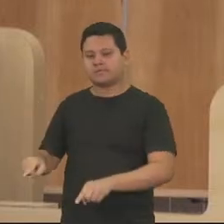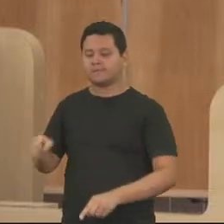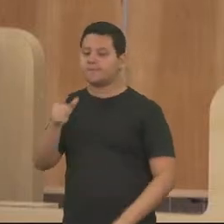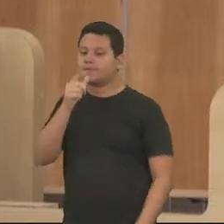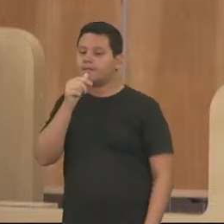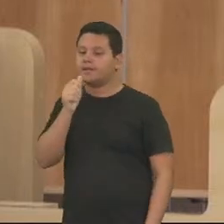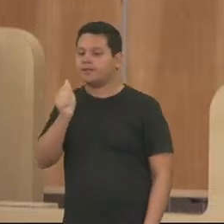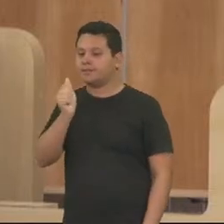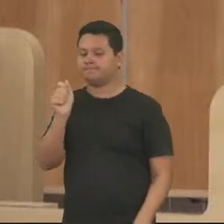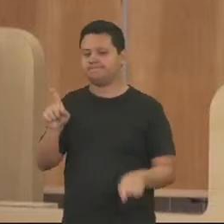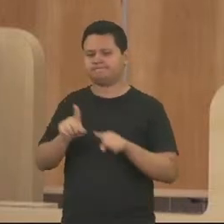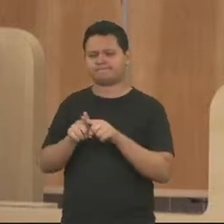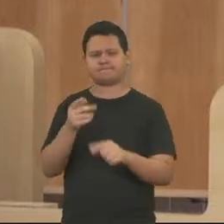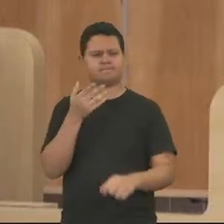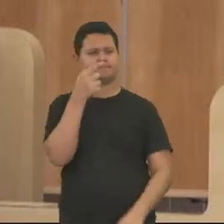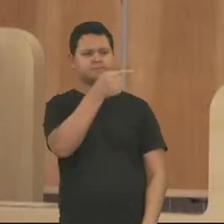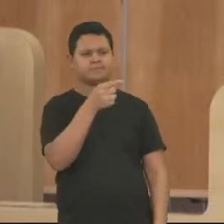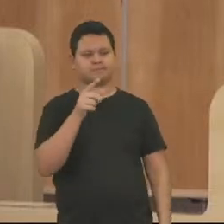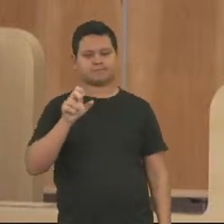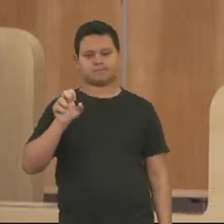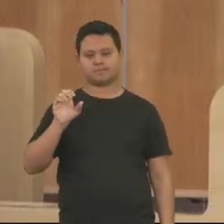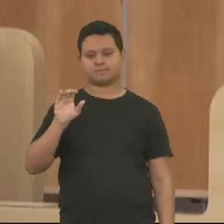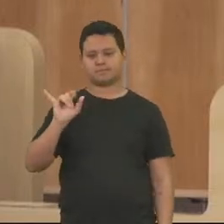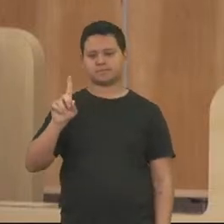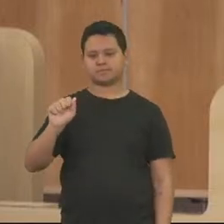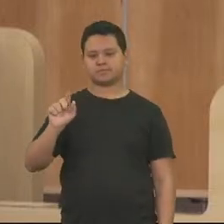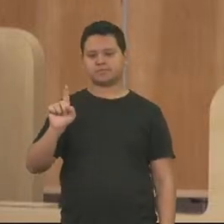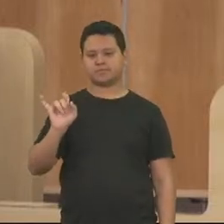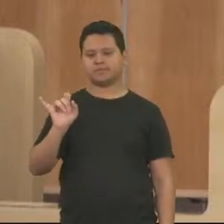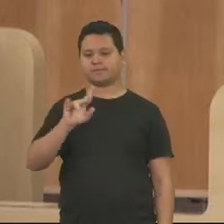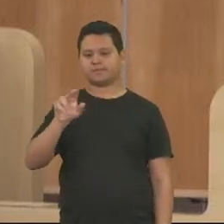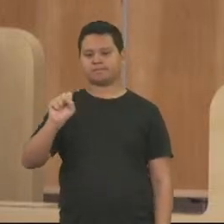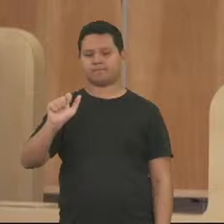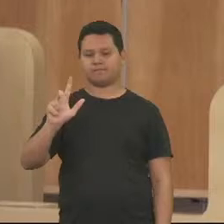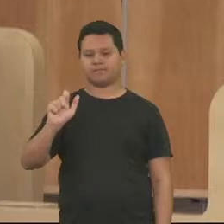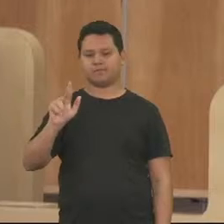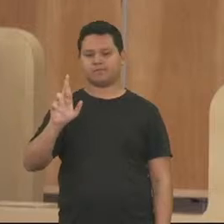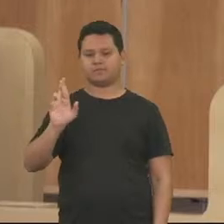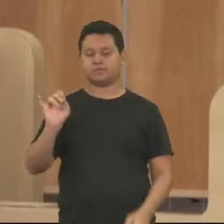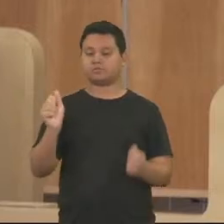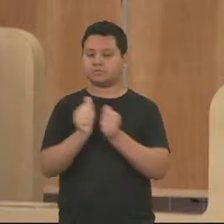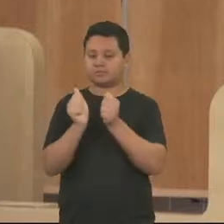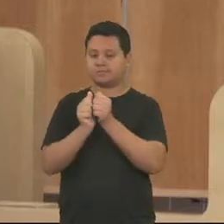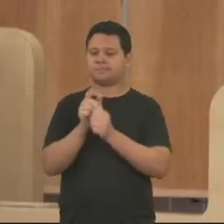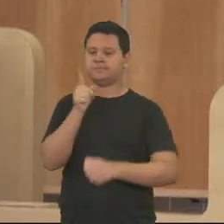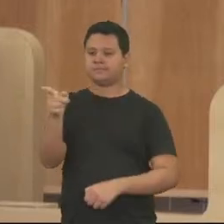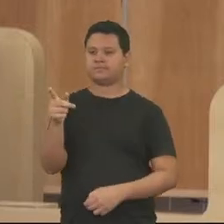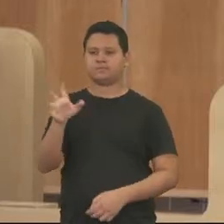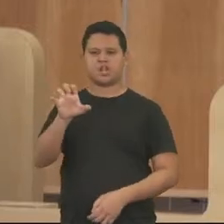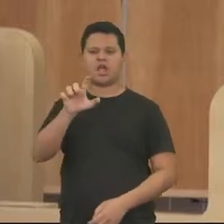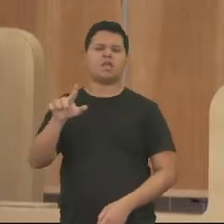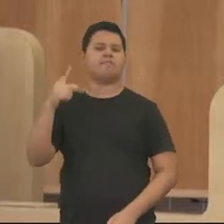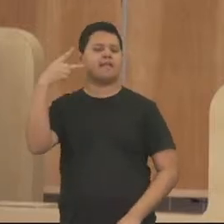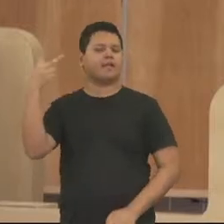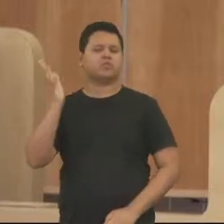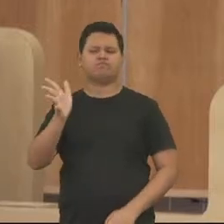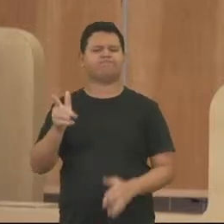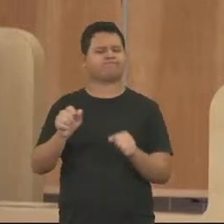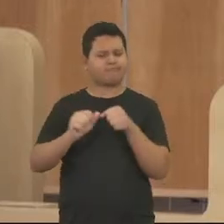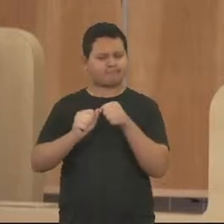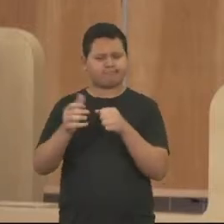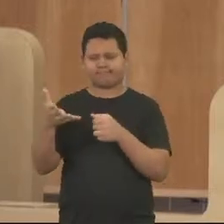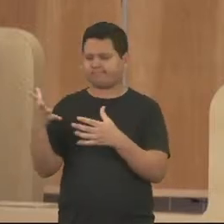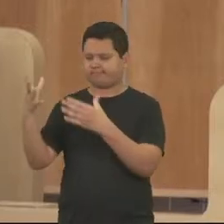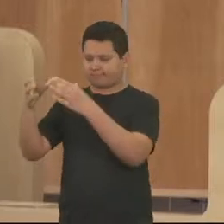Cidade de Salvador também, com a participação do ex-vereador Itamar Alves, construímos aquele vestiário, colocamos